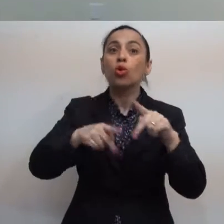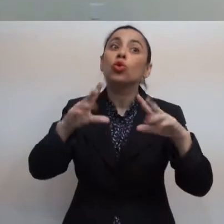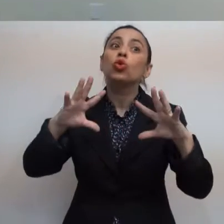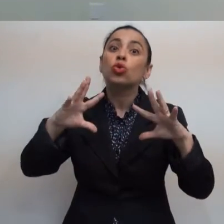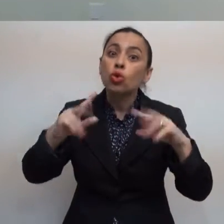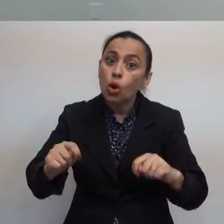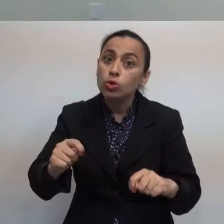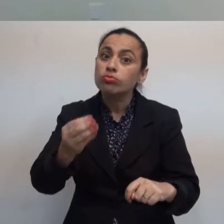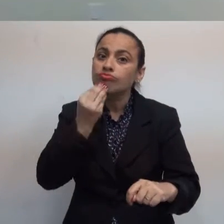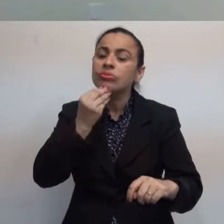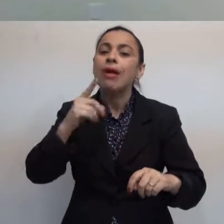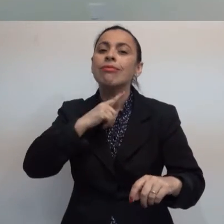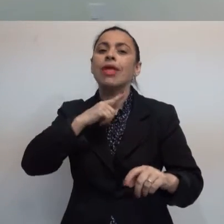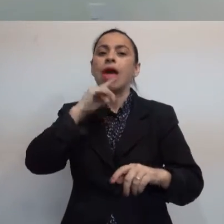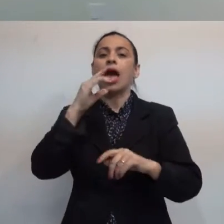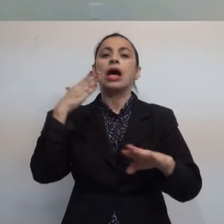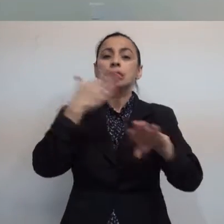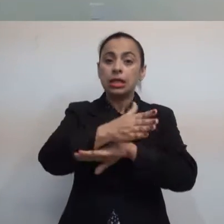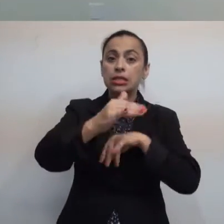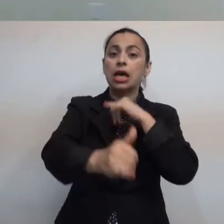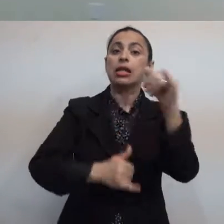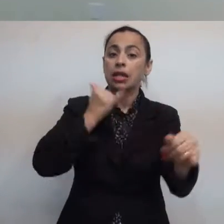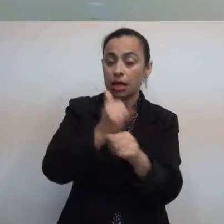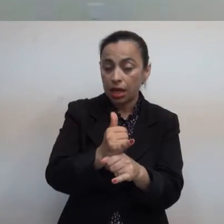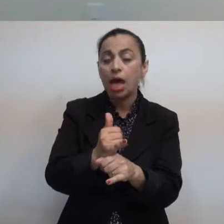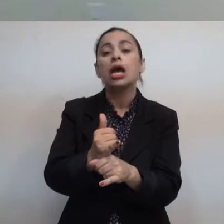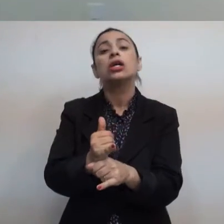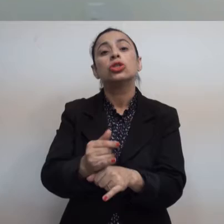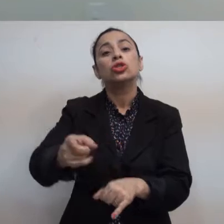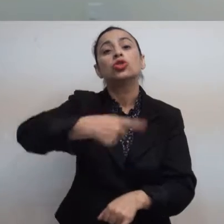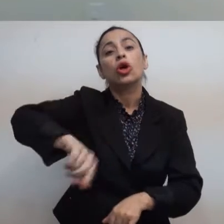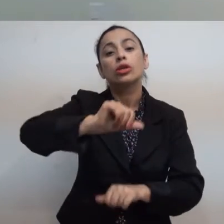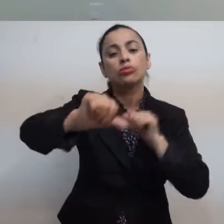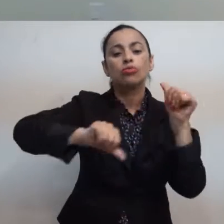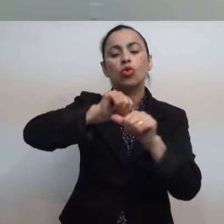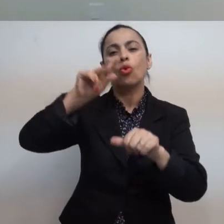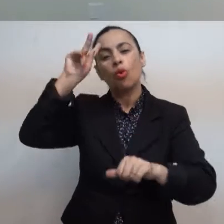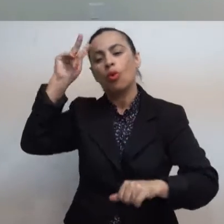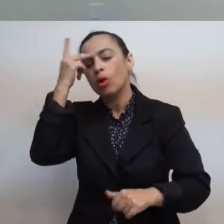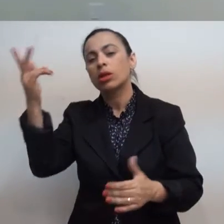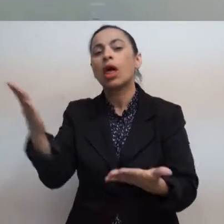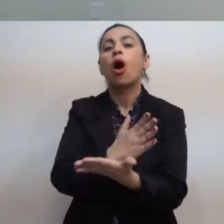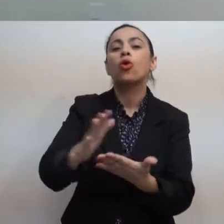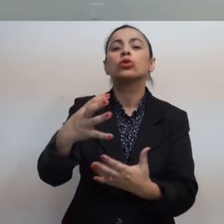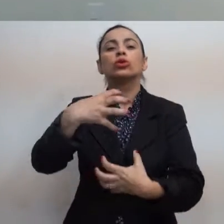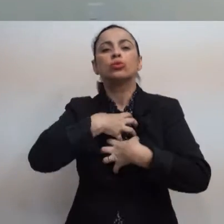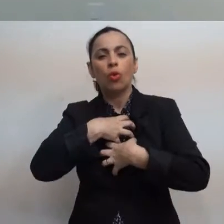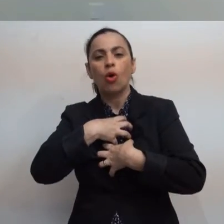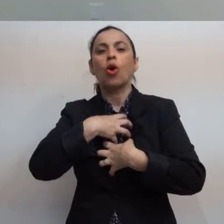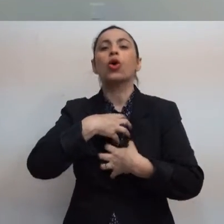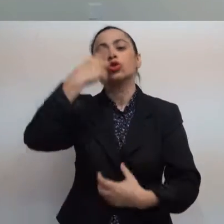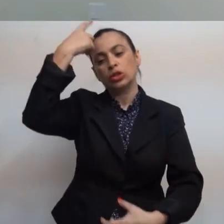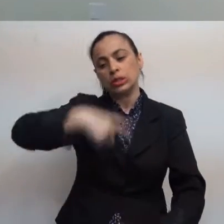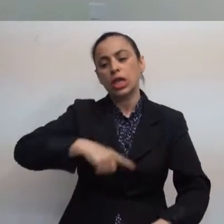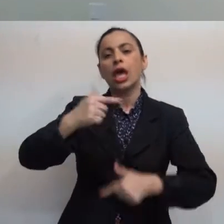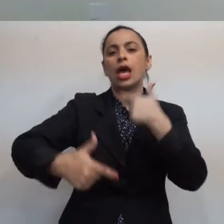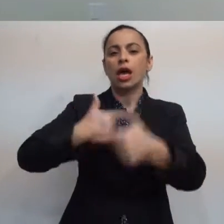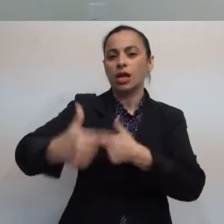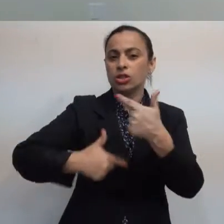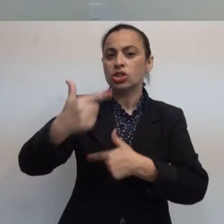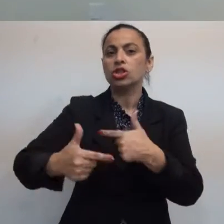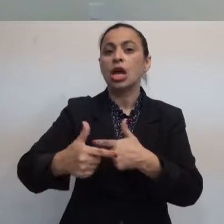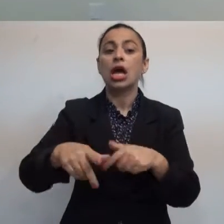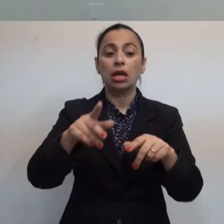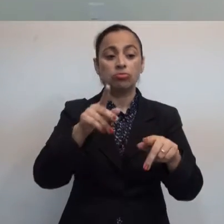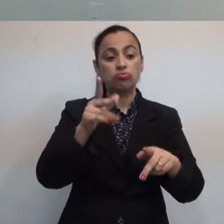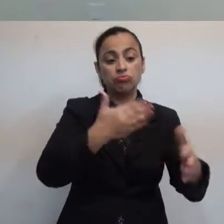todos teremos e teríamos acesso a essa internet, nós mudamos alguns modos de ser